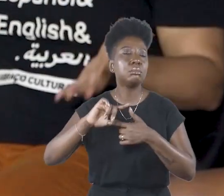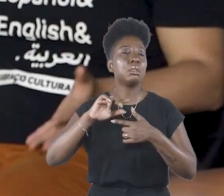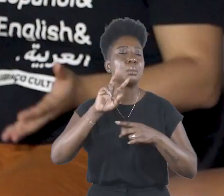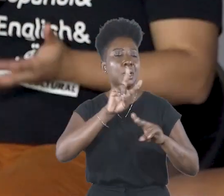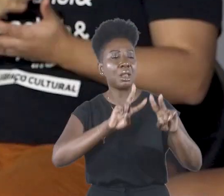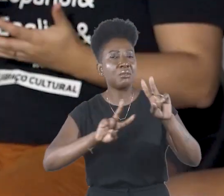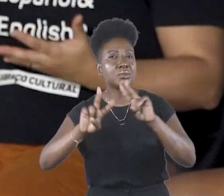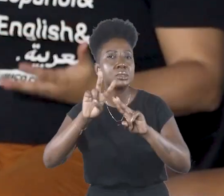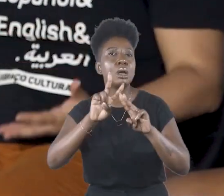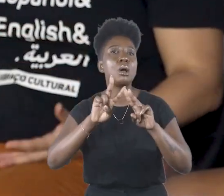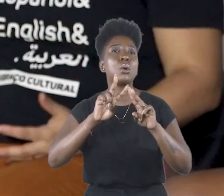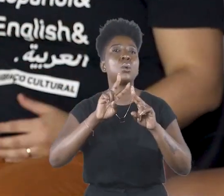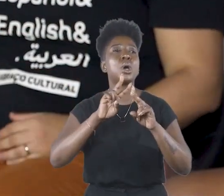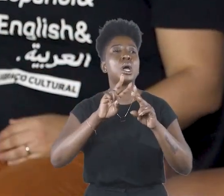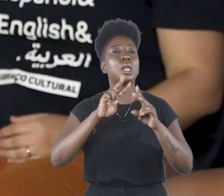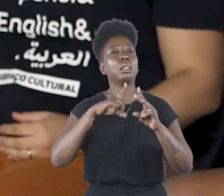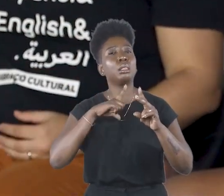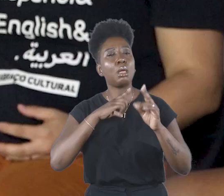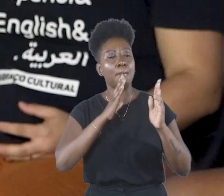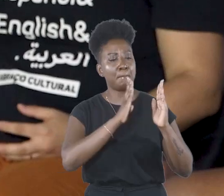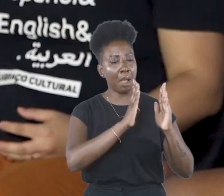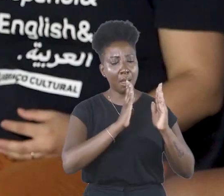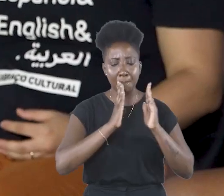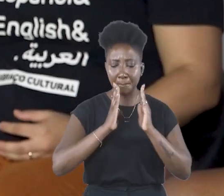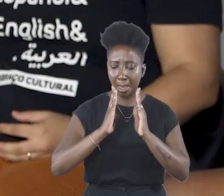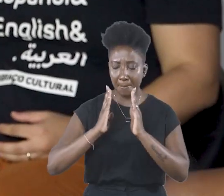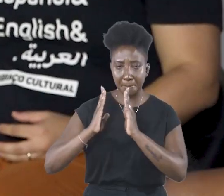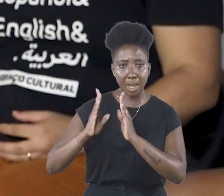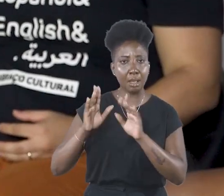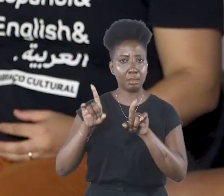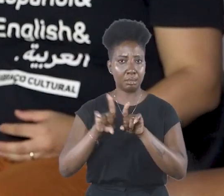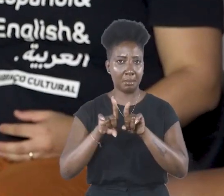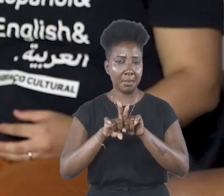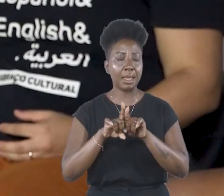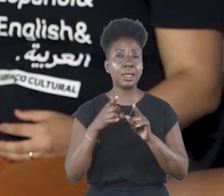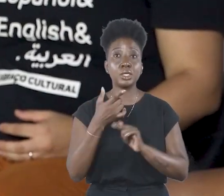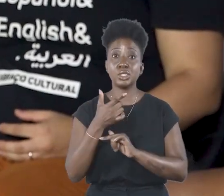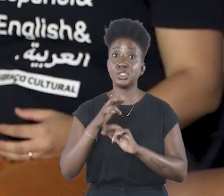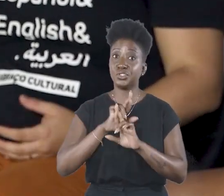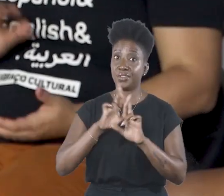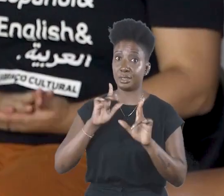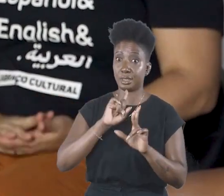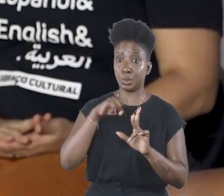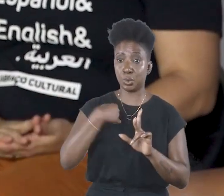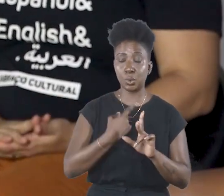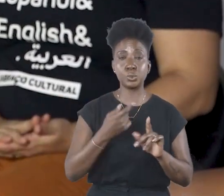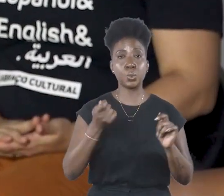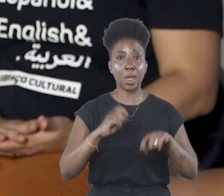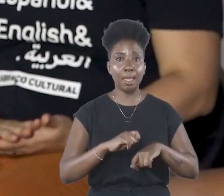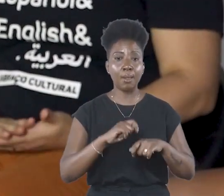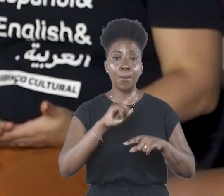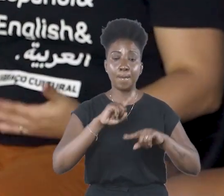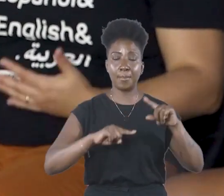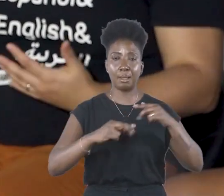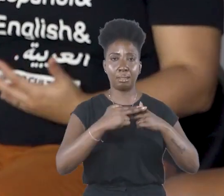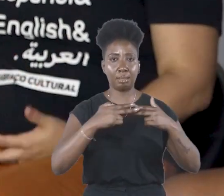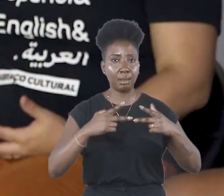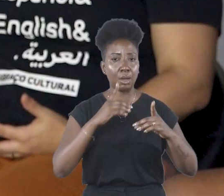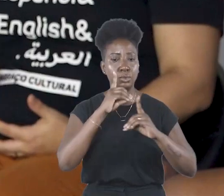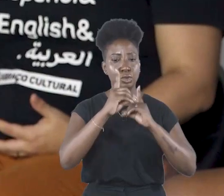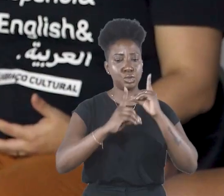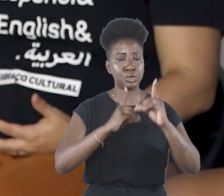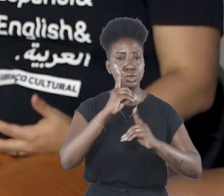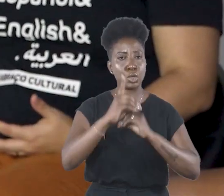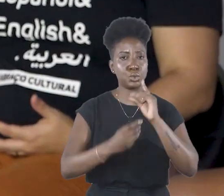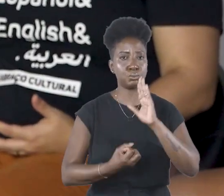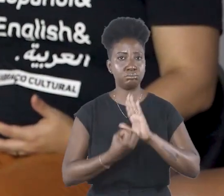Então, a gente tem toda aquela estrutura, divisão por módulos, e aí a gente começa a ter os nossos diferenciais, que são o material didático próprio, e